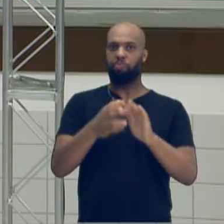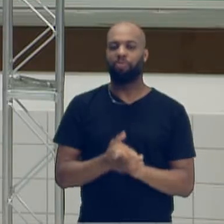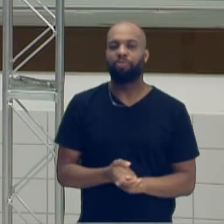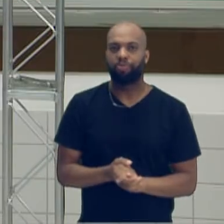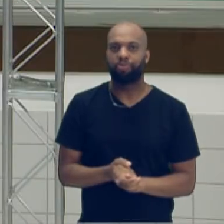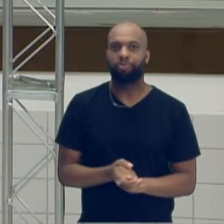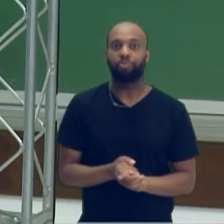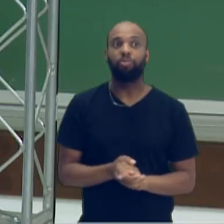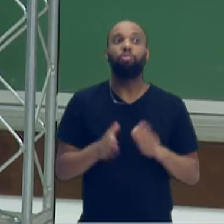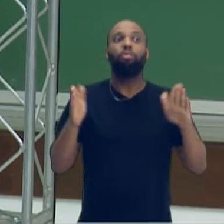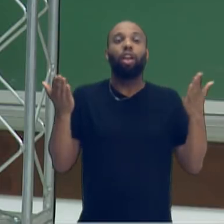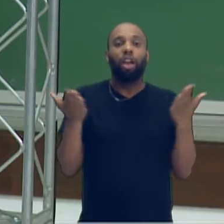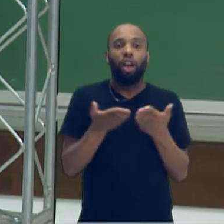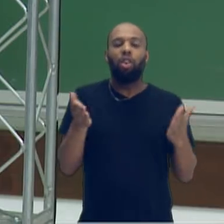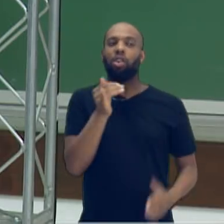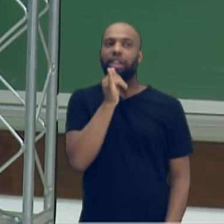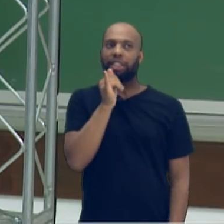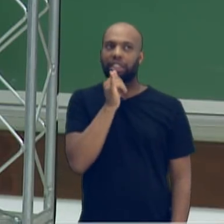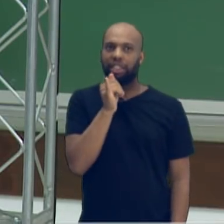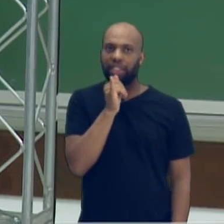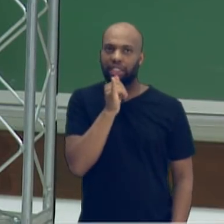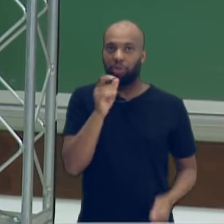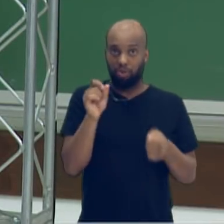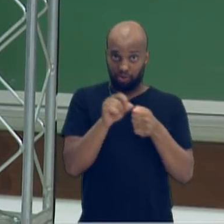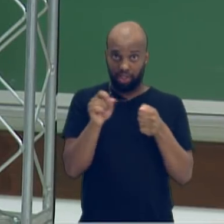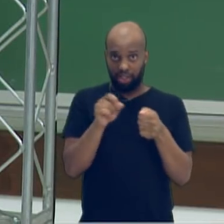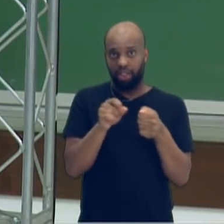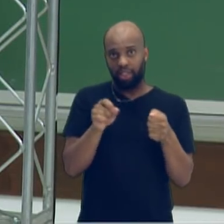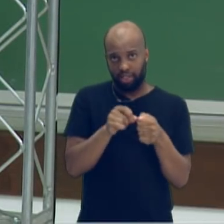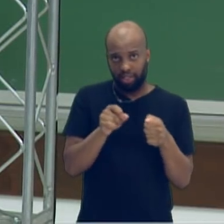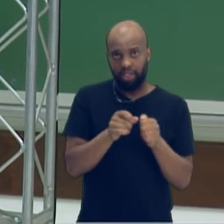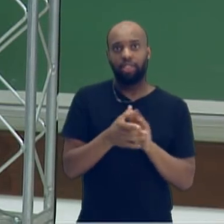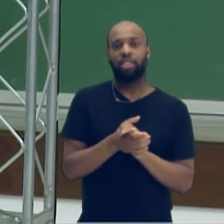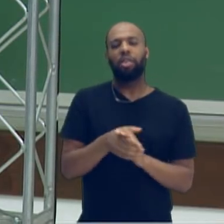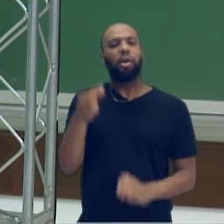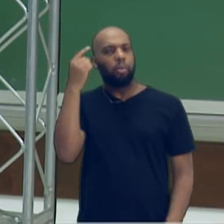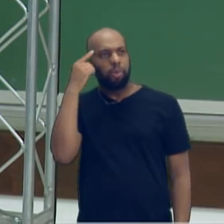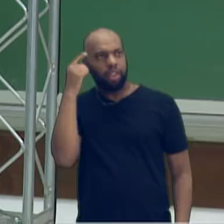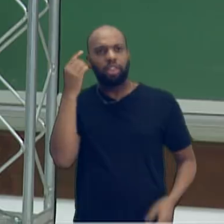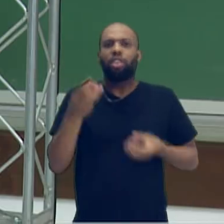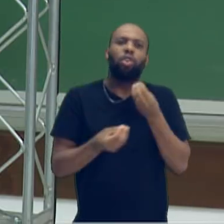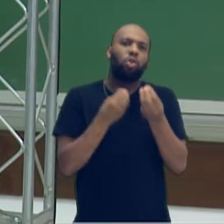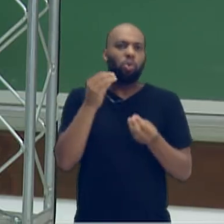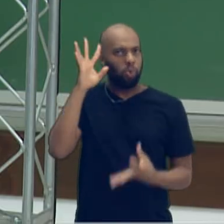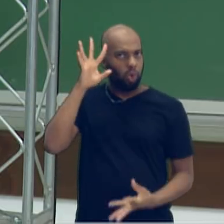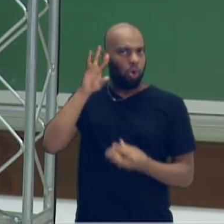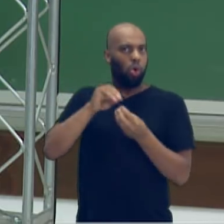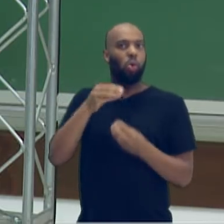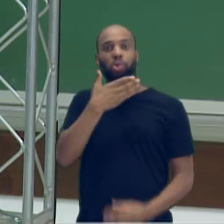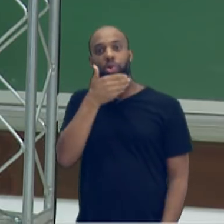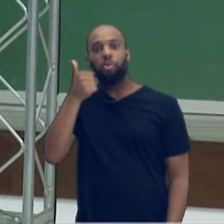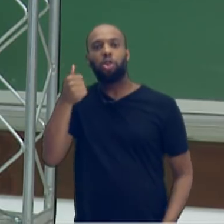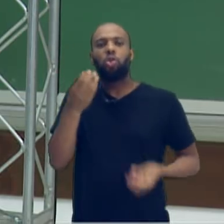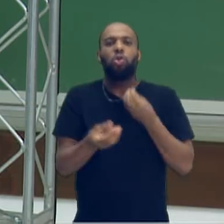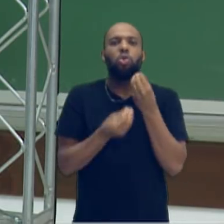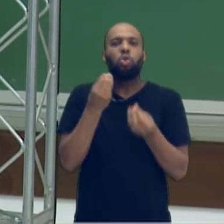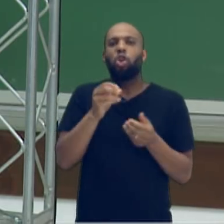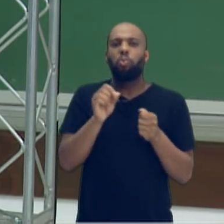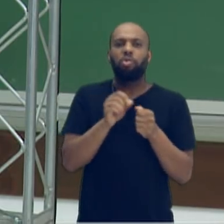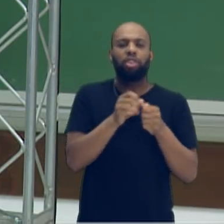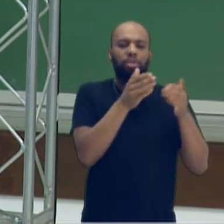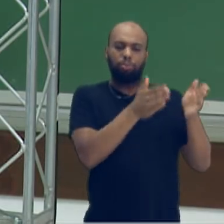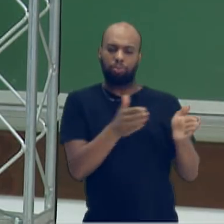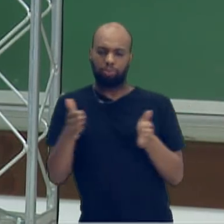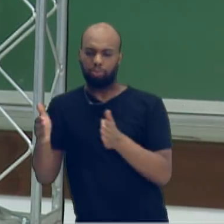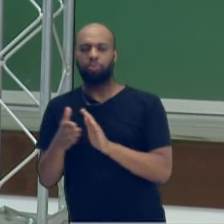com um exemplo, né, sem estar resolvido aqui na tela, né, para a gente poder pensar e compreender melhor como que se faz esse processo.